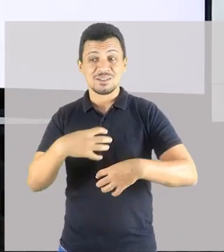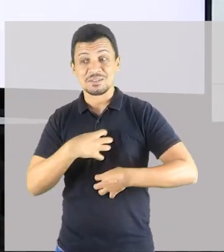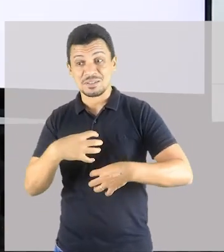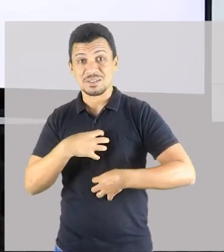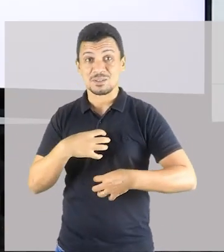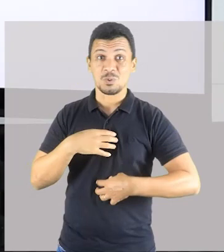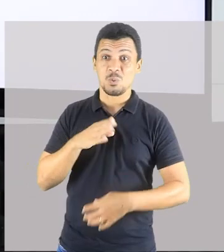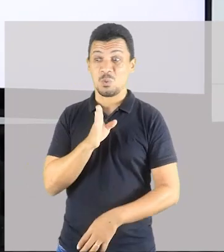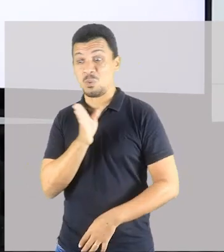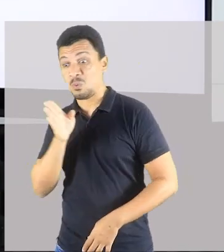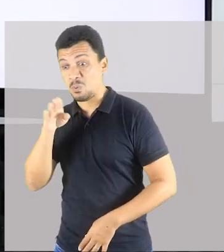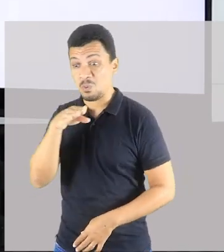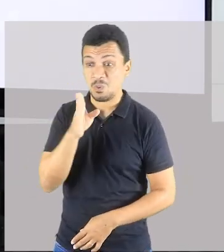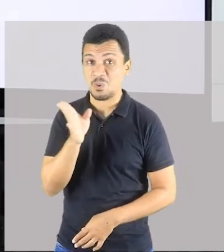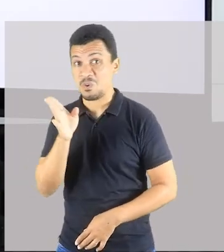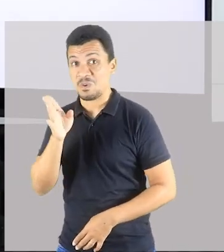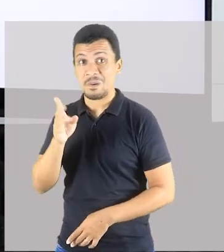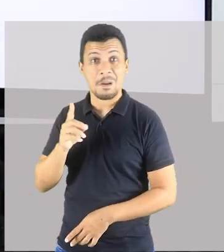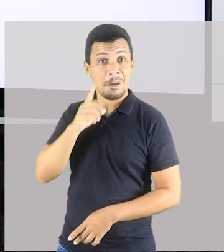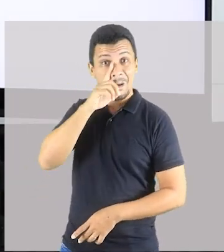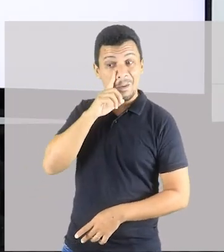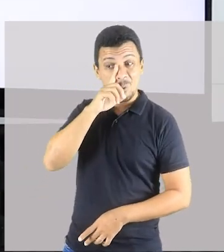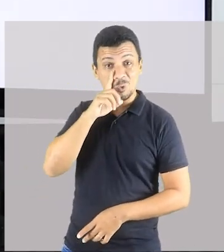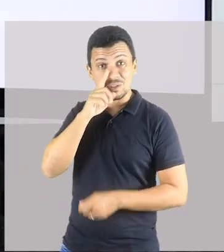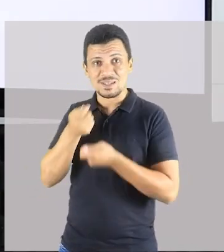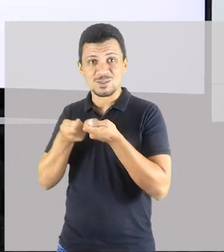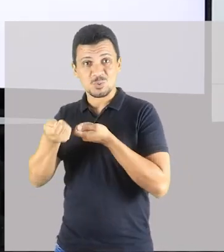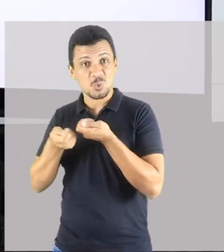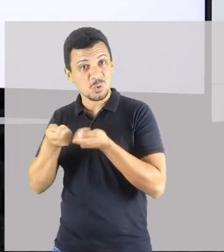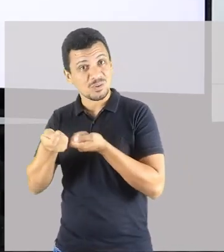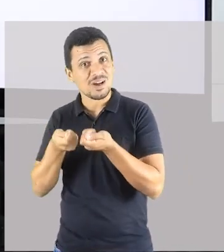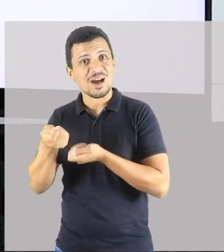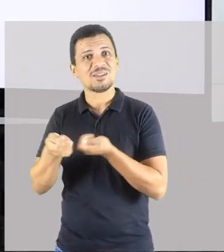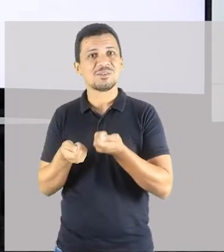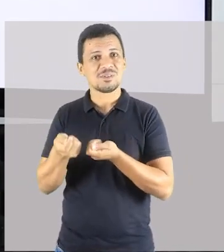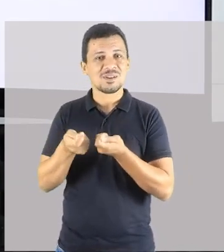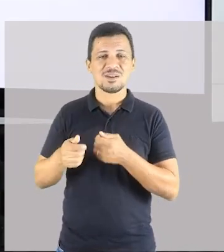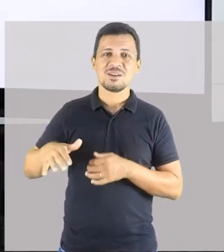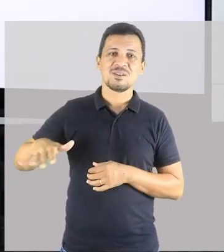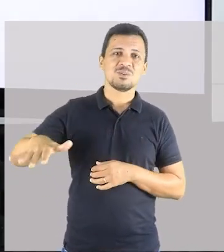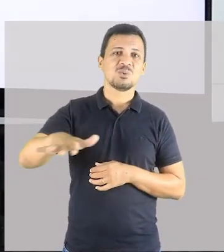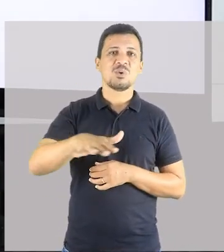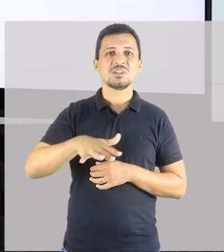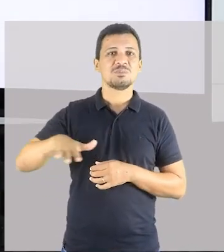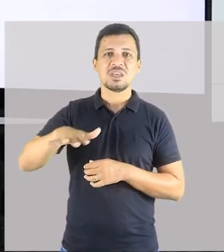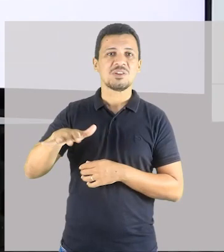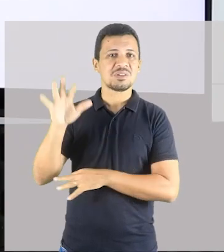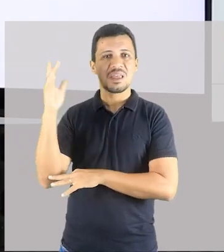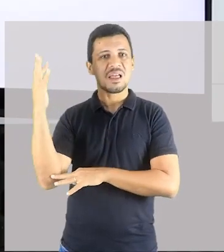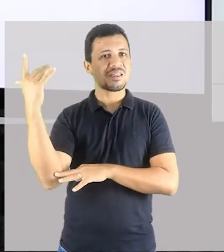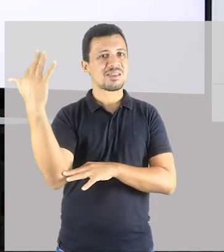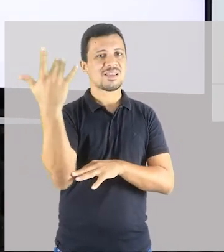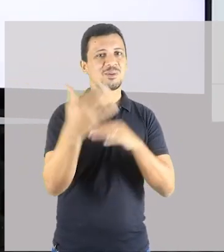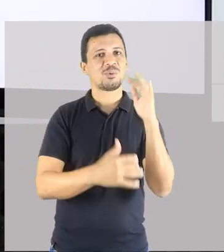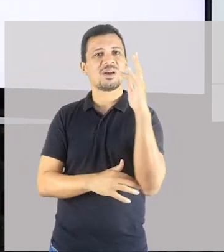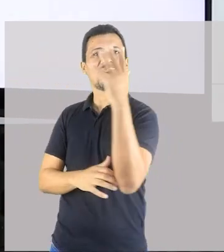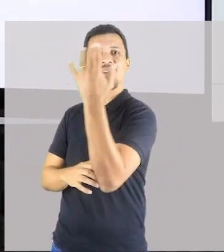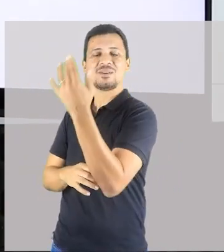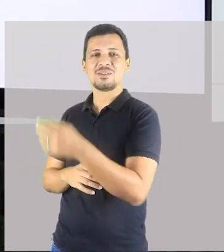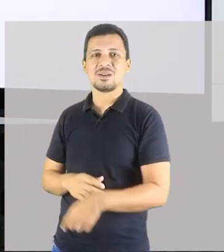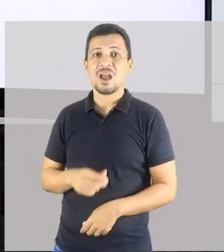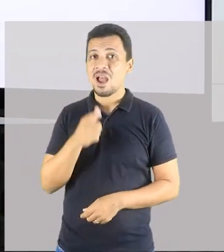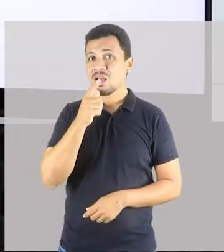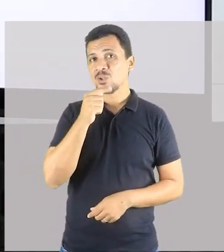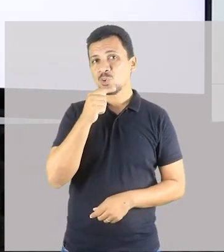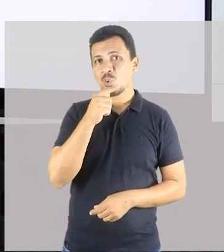de vertigem, os riscos controlados, tá? Nos ambientes naturais, nos